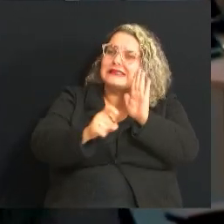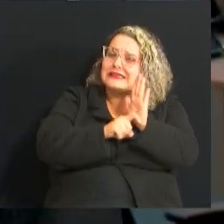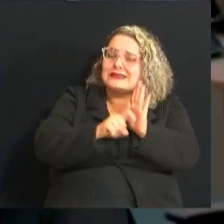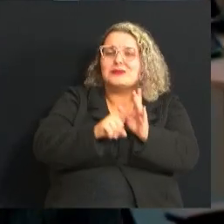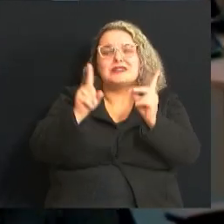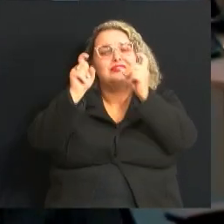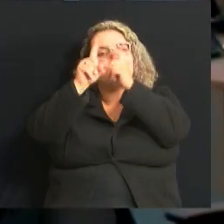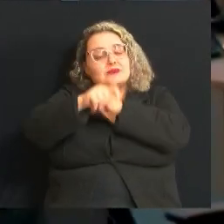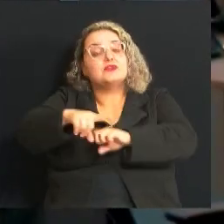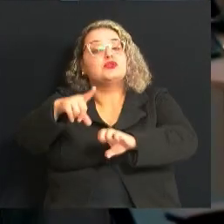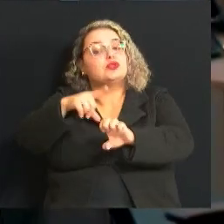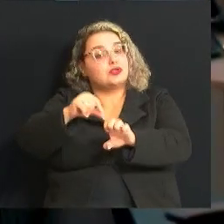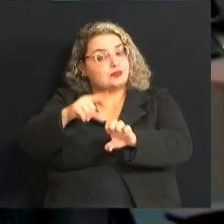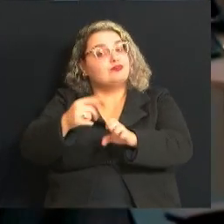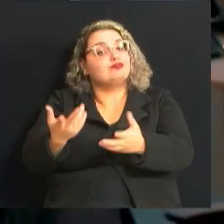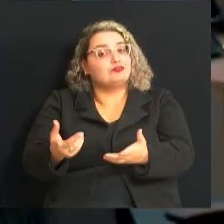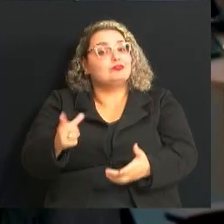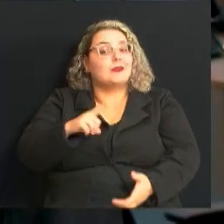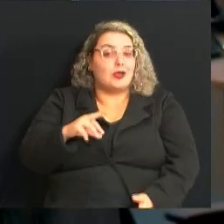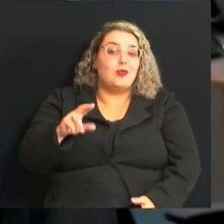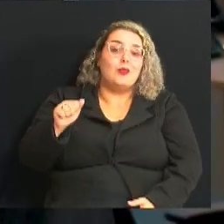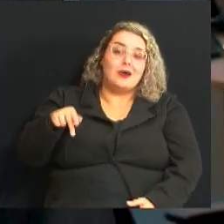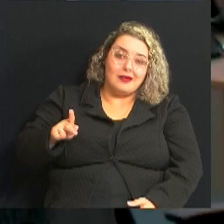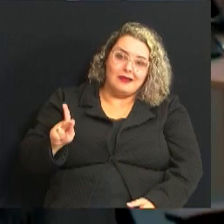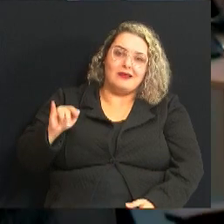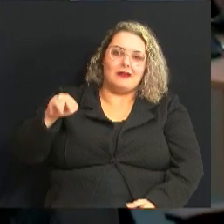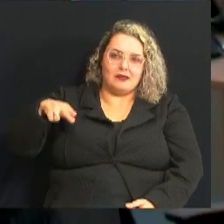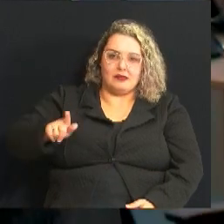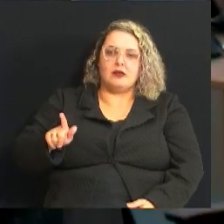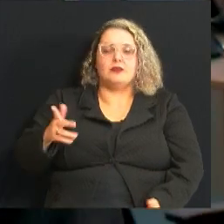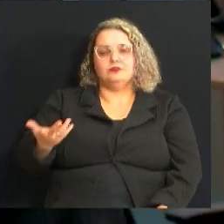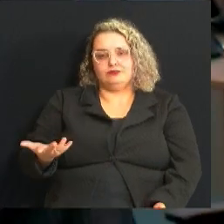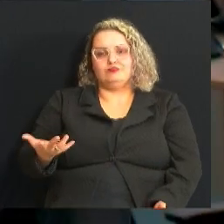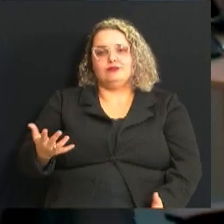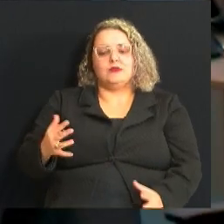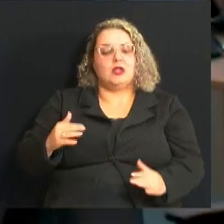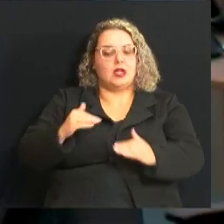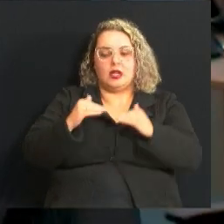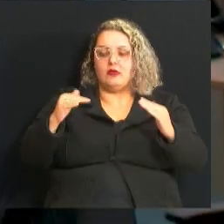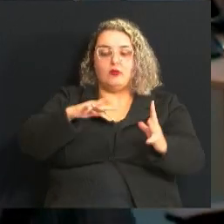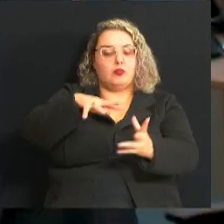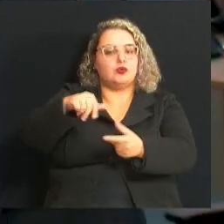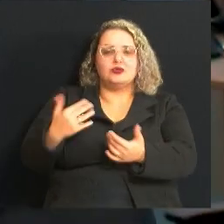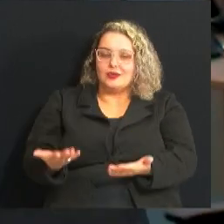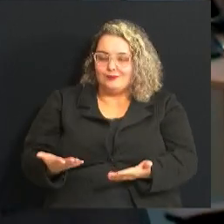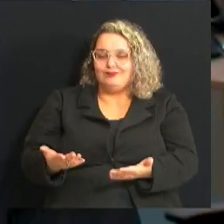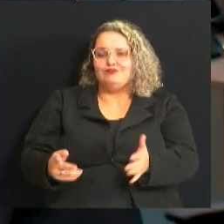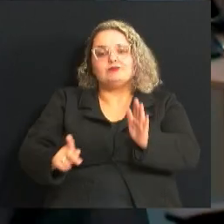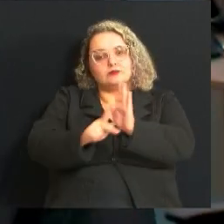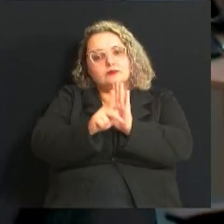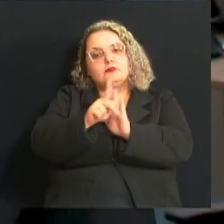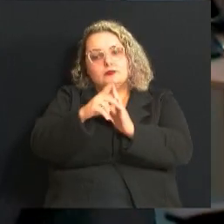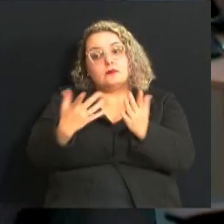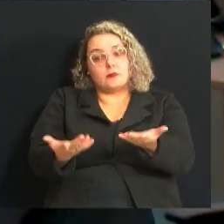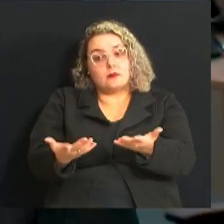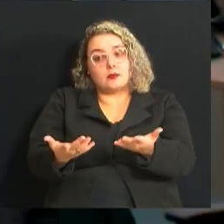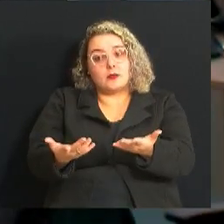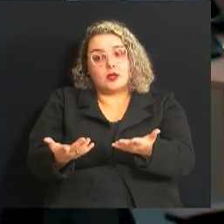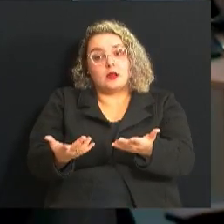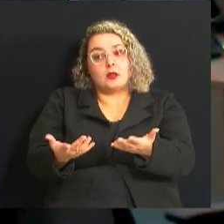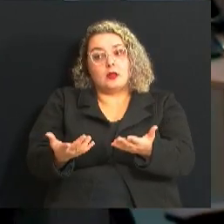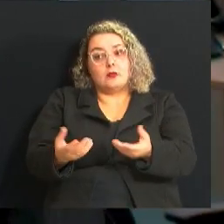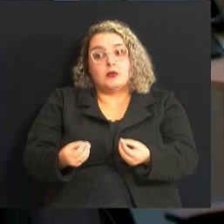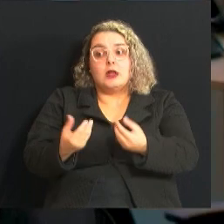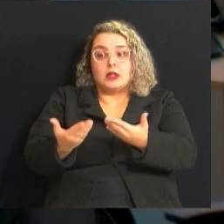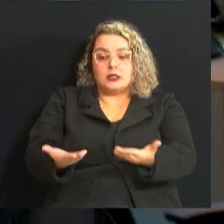empreender. Existe um ranking para isso, né, um ranking mundial. E esse projeto ele vem estabelecer esse ambiente